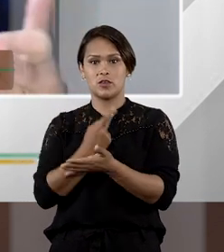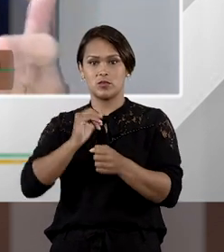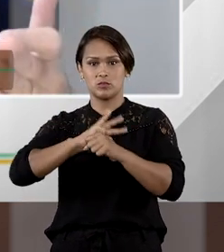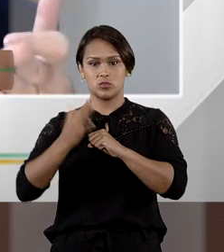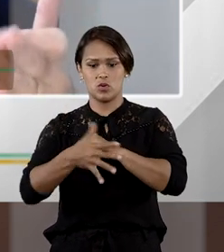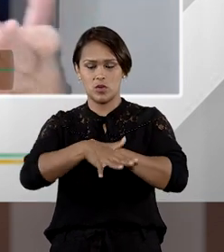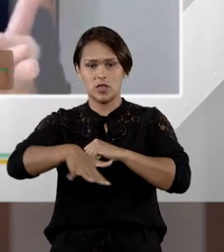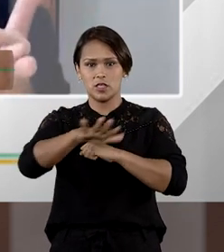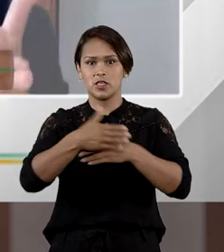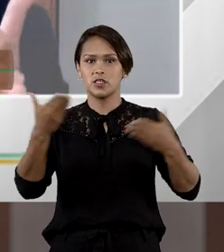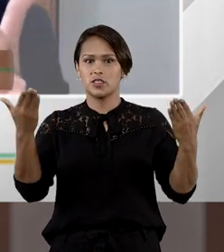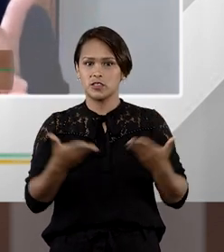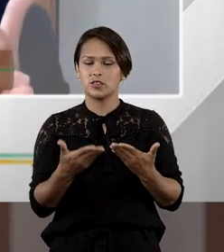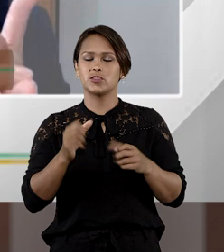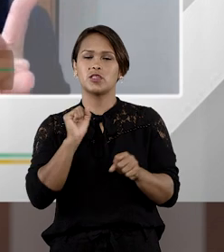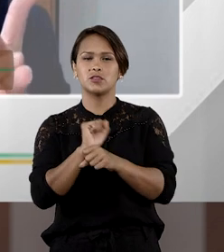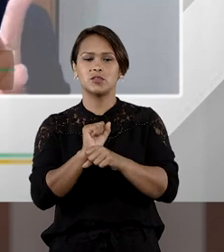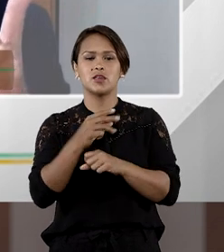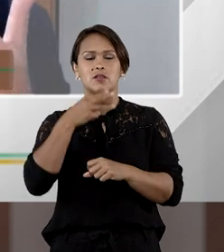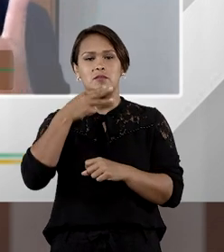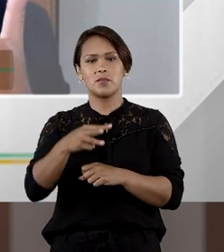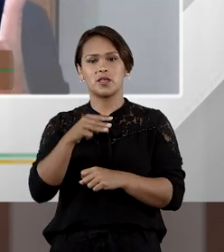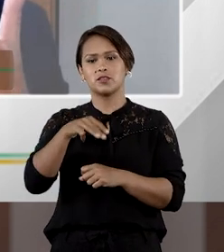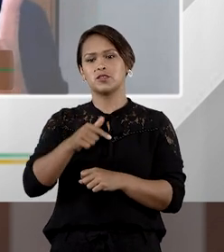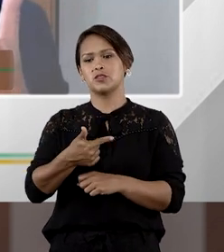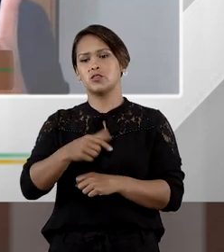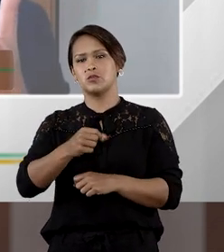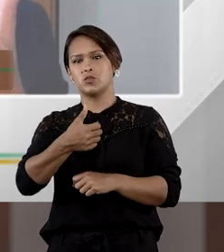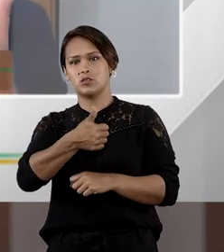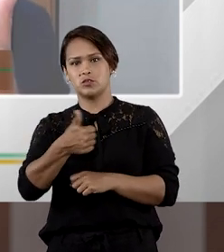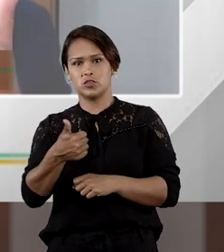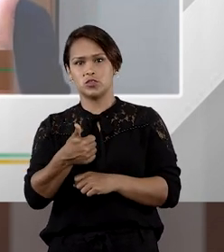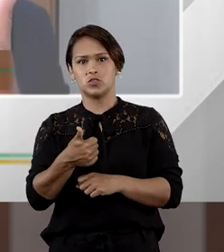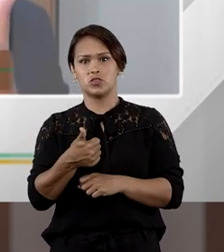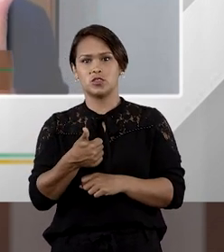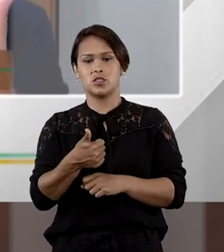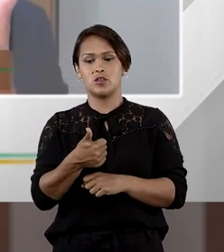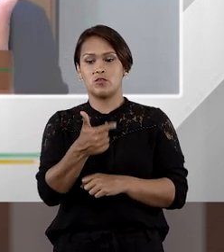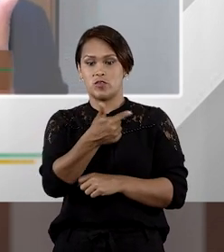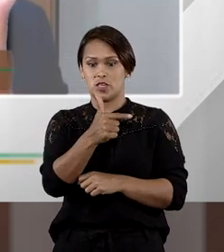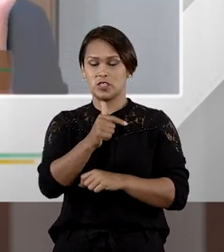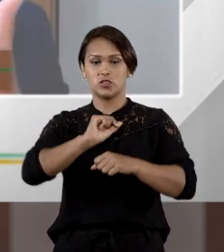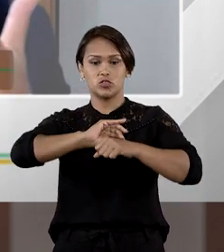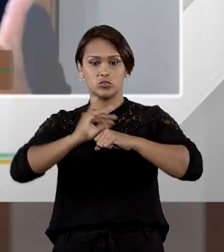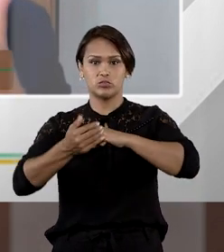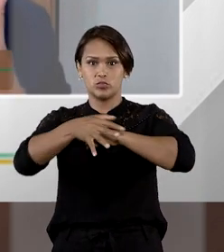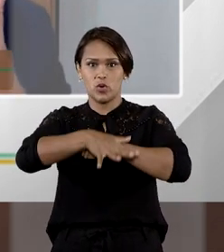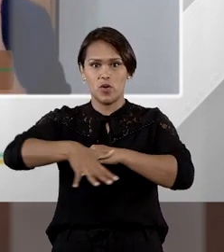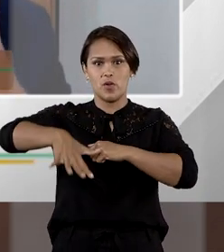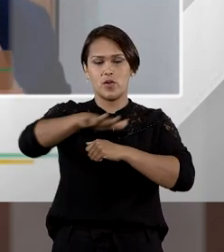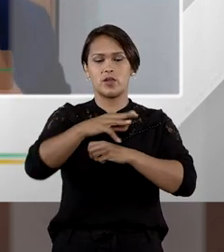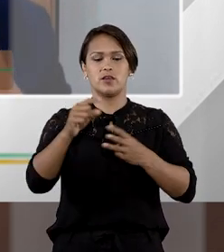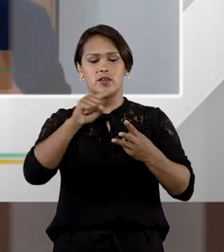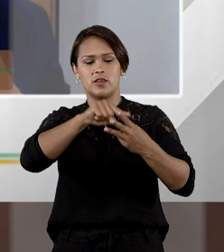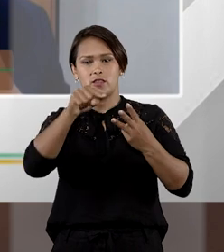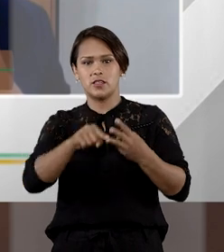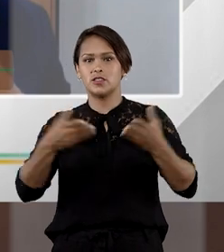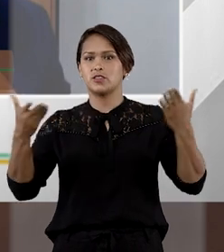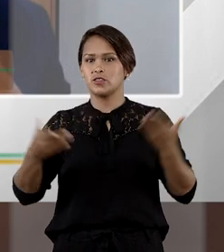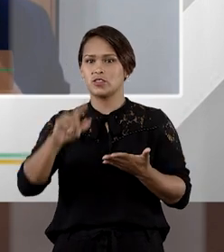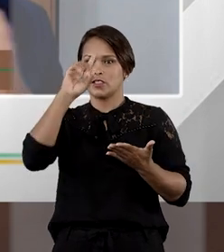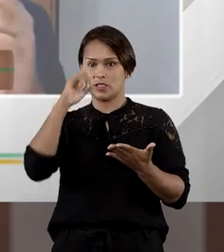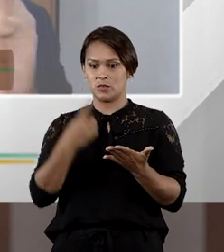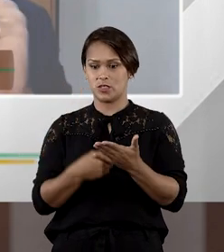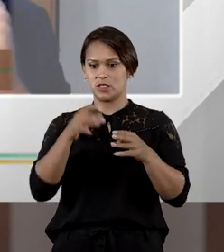que, já esperado, março de 2021, foi a terrível segunda onda pandêmica. E terceiro, já há uma